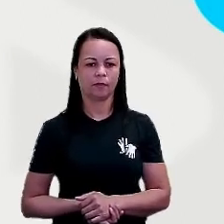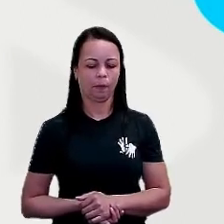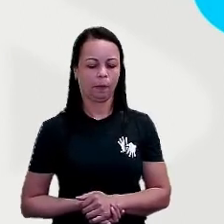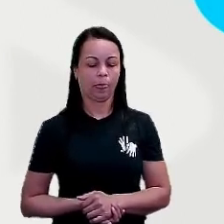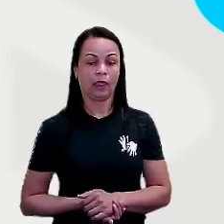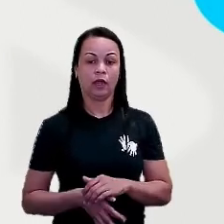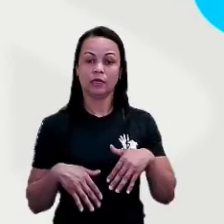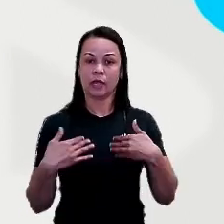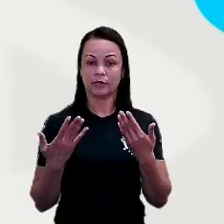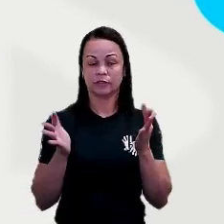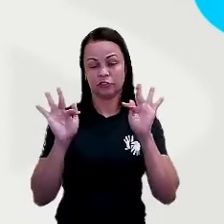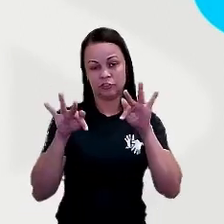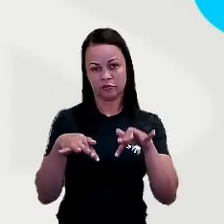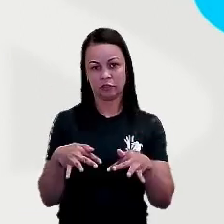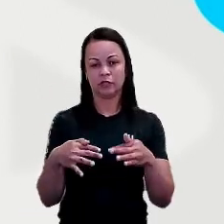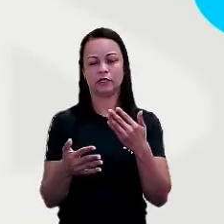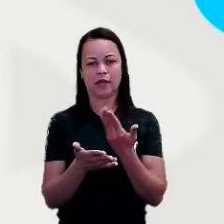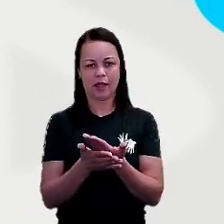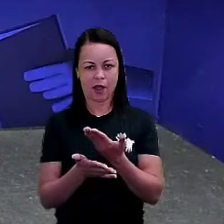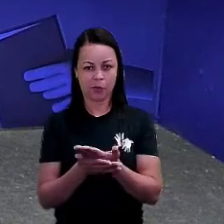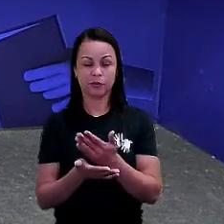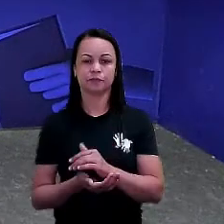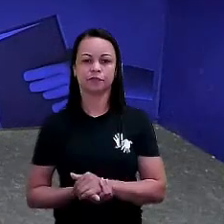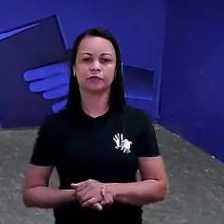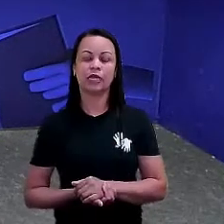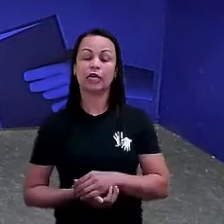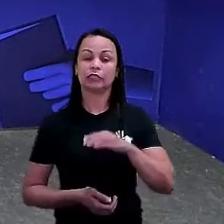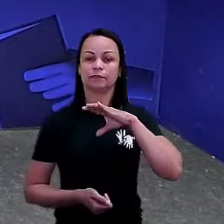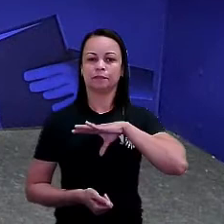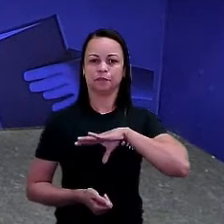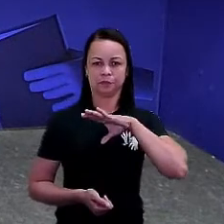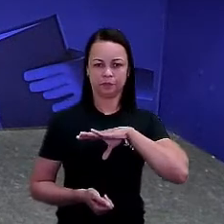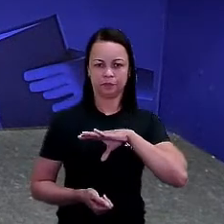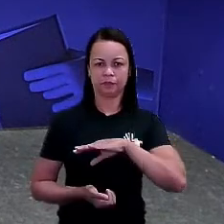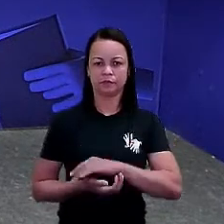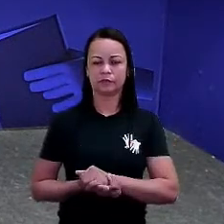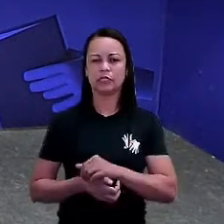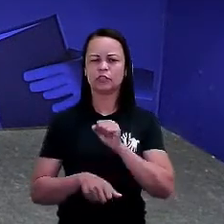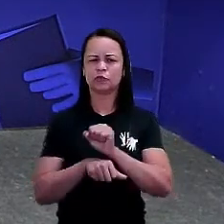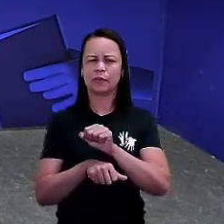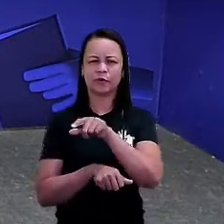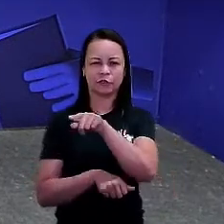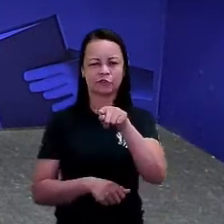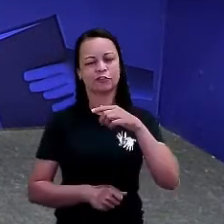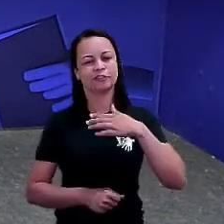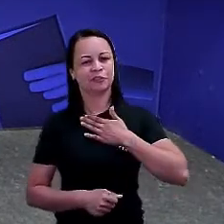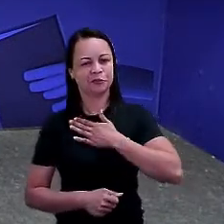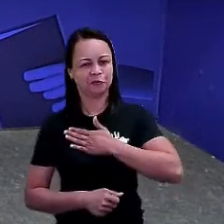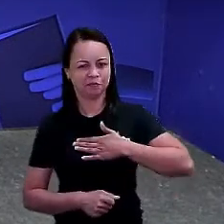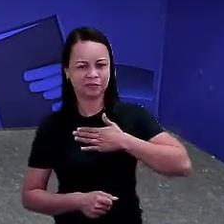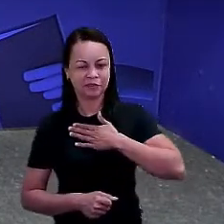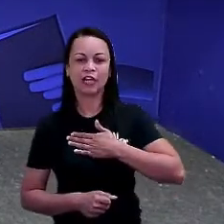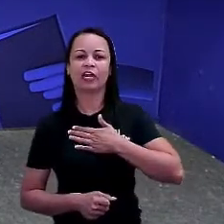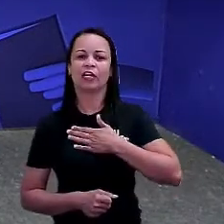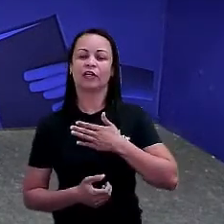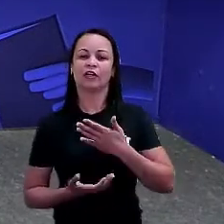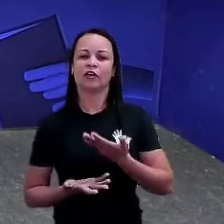E assim finalizamos mais uma aula de língua portuguesa. Espero que vocês tenham gostado. Foi